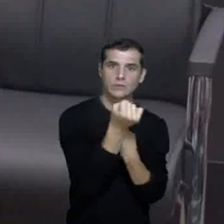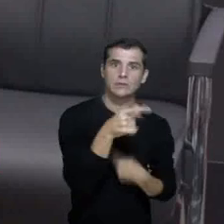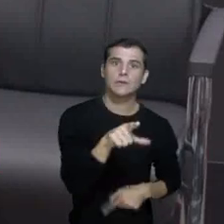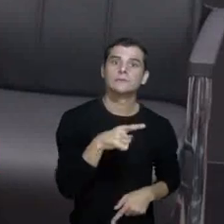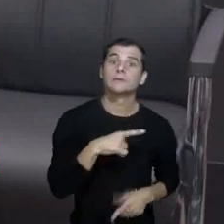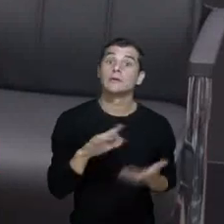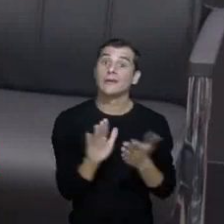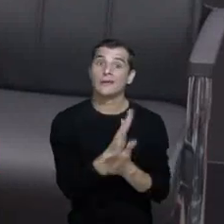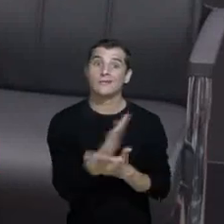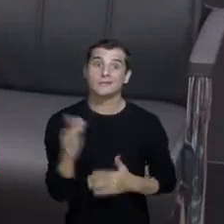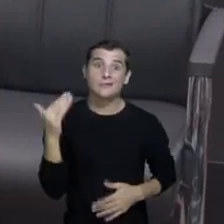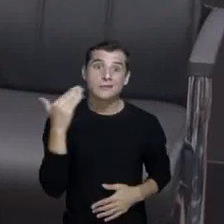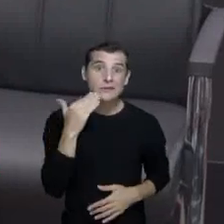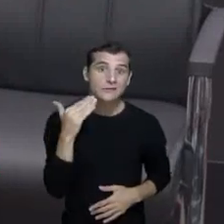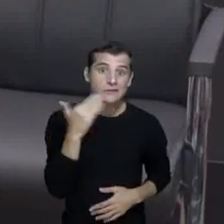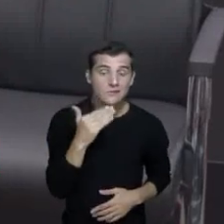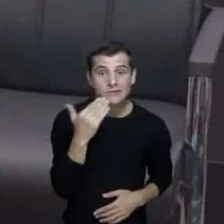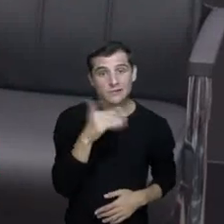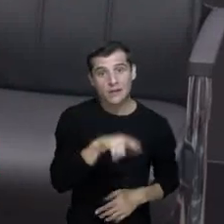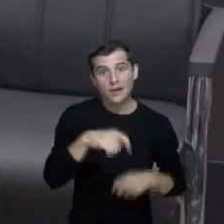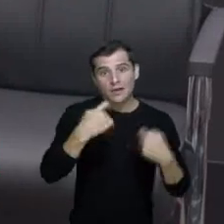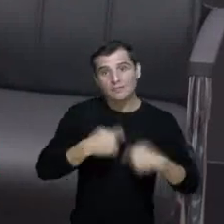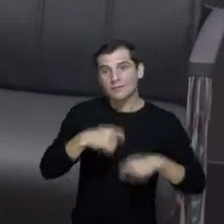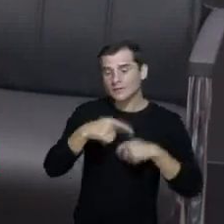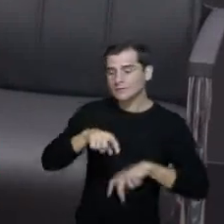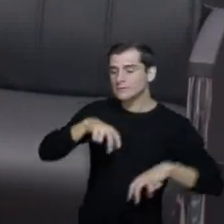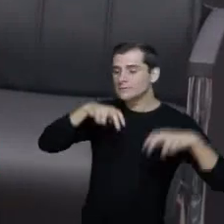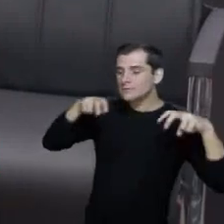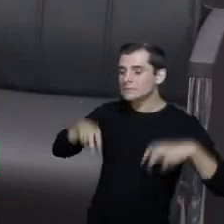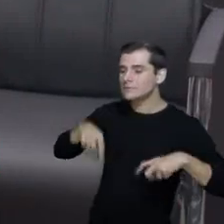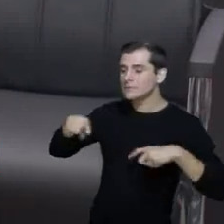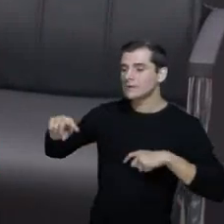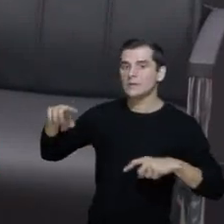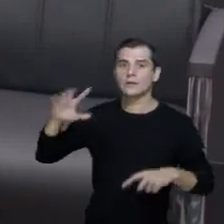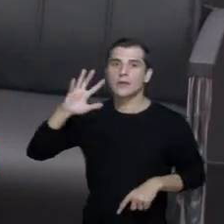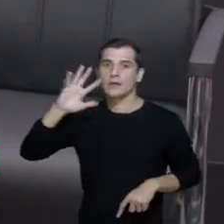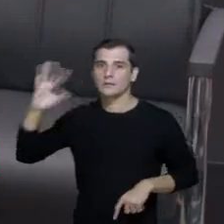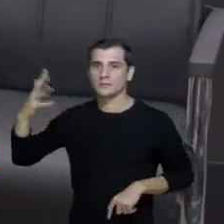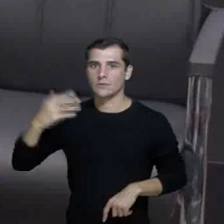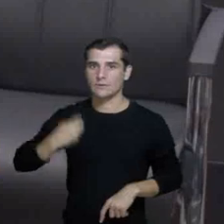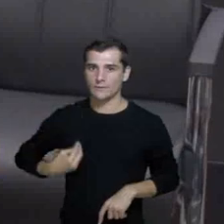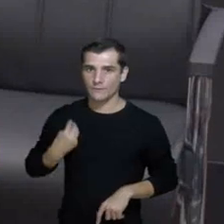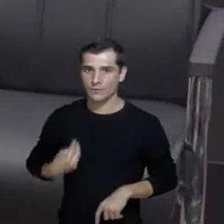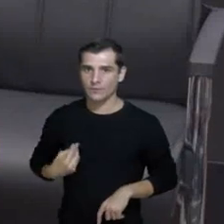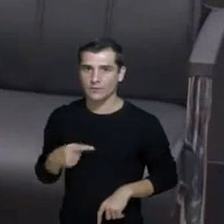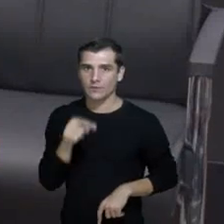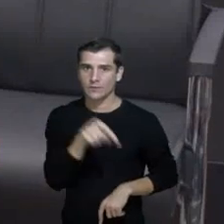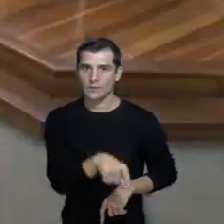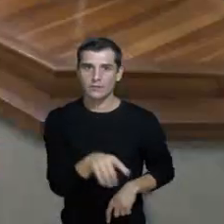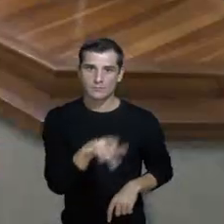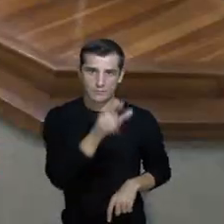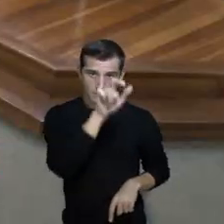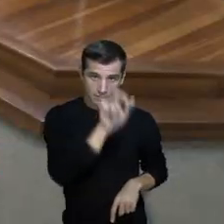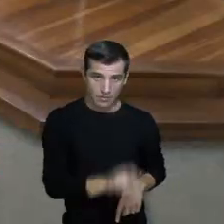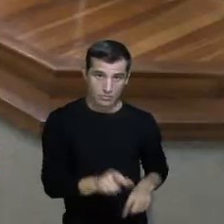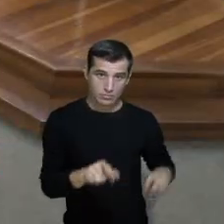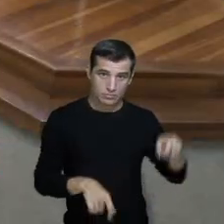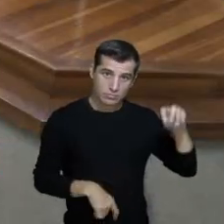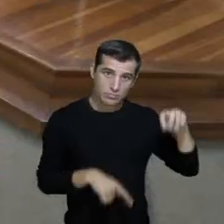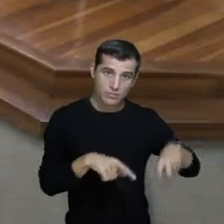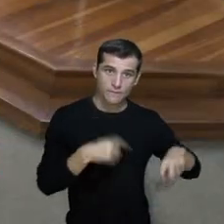vai ter que sentar para resolver esses defeitos e foi assim que eu sentei lá fiz toda essa introdução para dizer que a